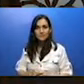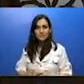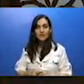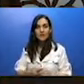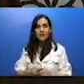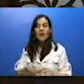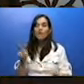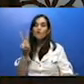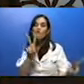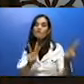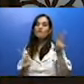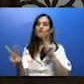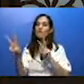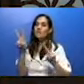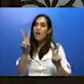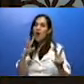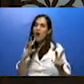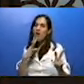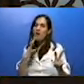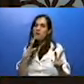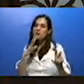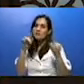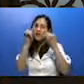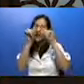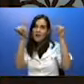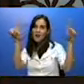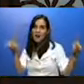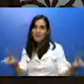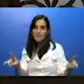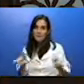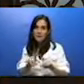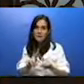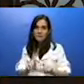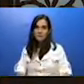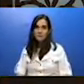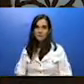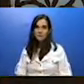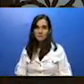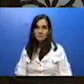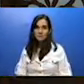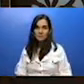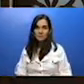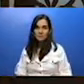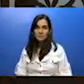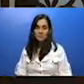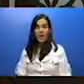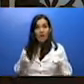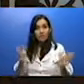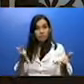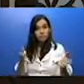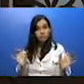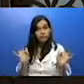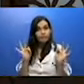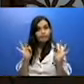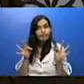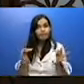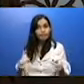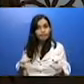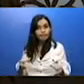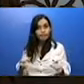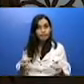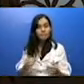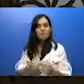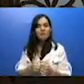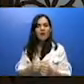visual reconhecimento da figura tá e agora por último nos ainda